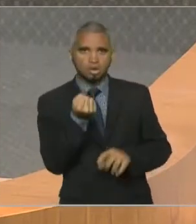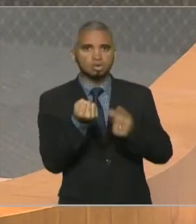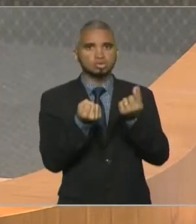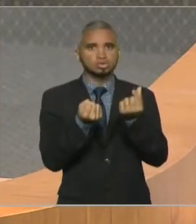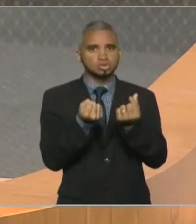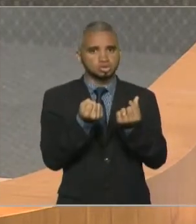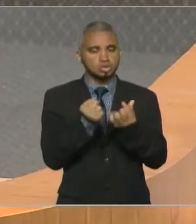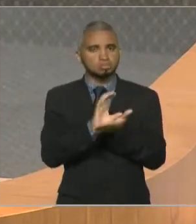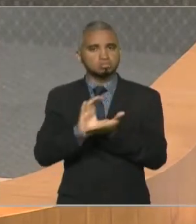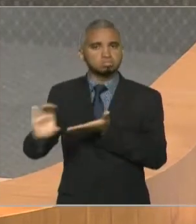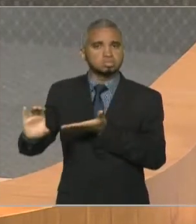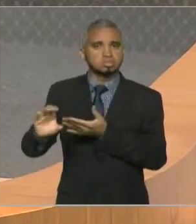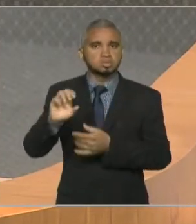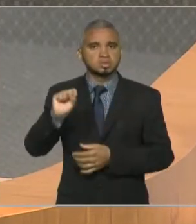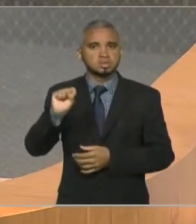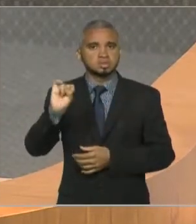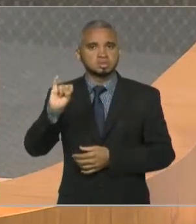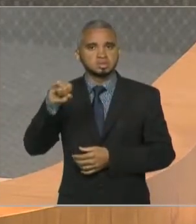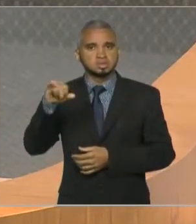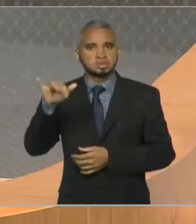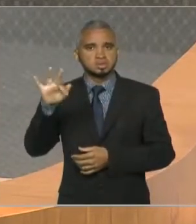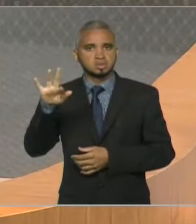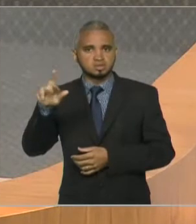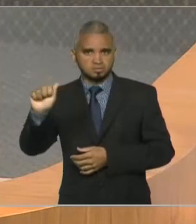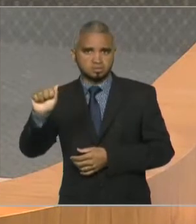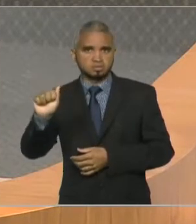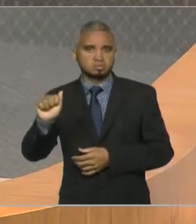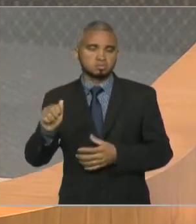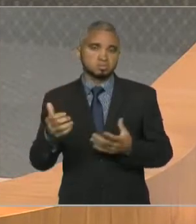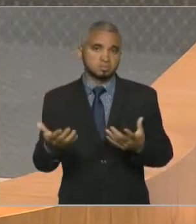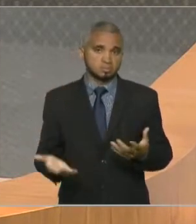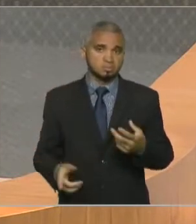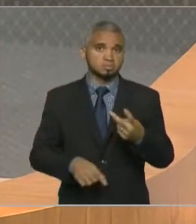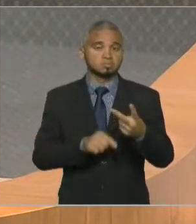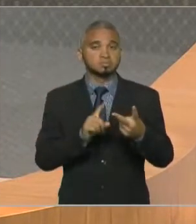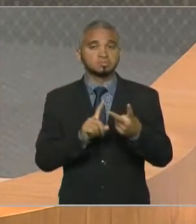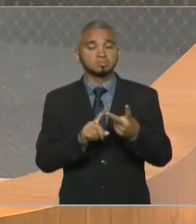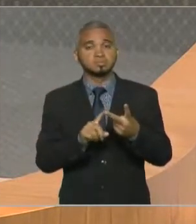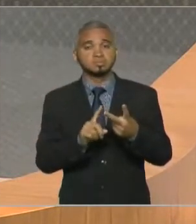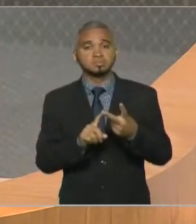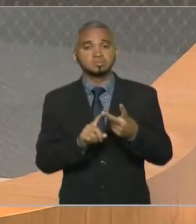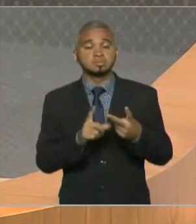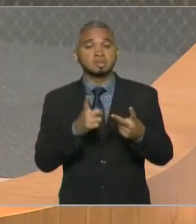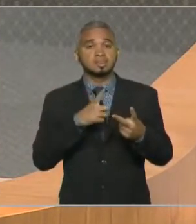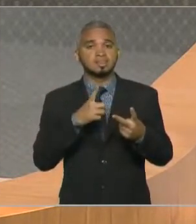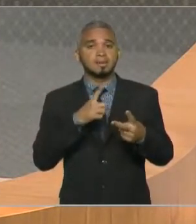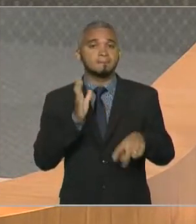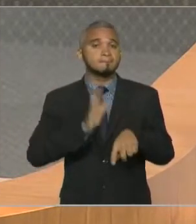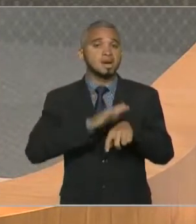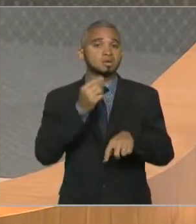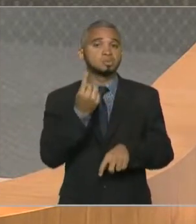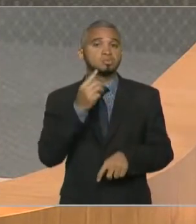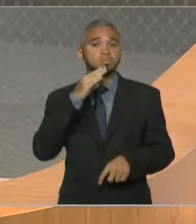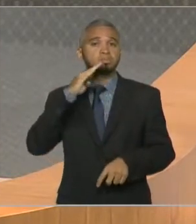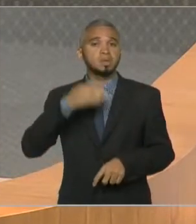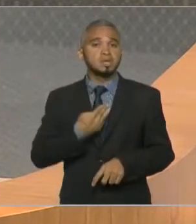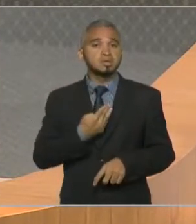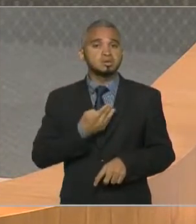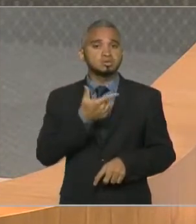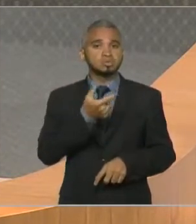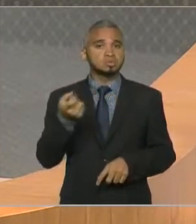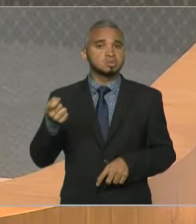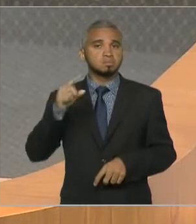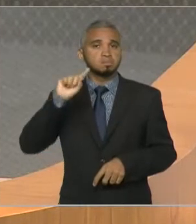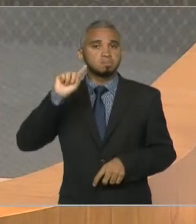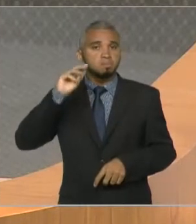de Infraestrutura. Primeiro ponto. Segundo ponto, existiam mais de 1 bilhão e 200 milhões de